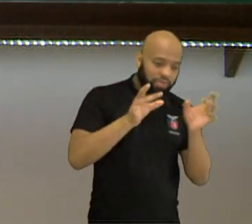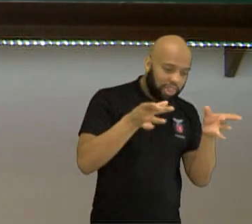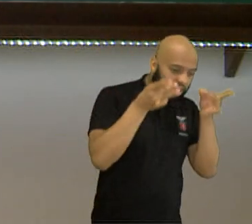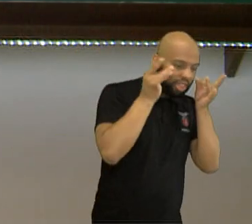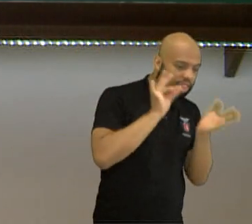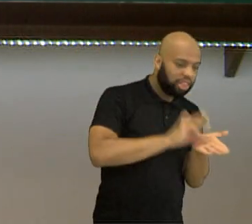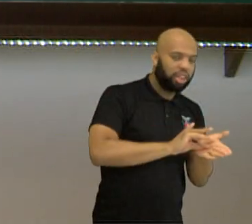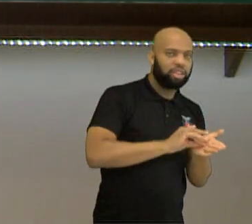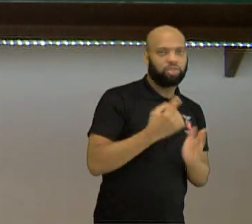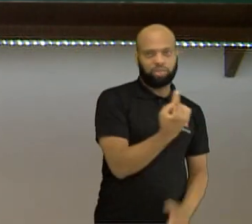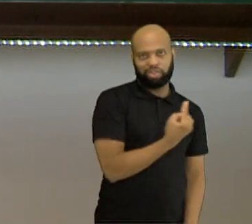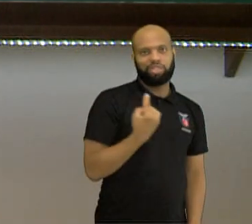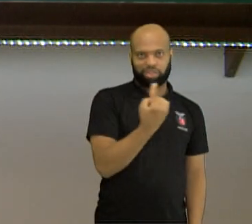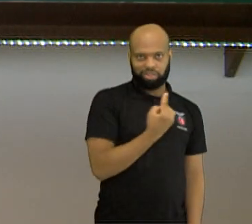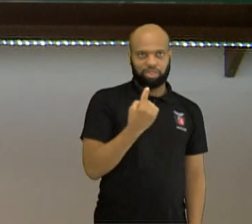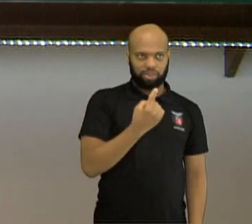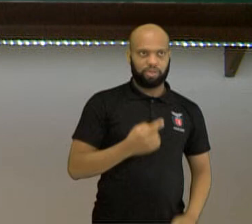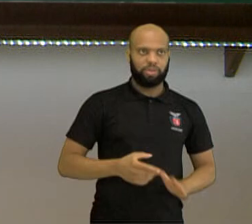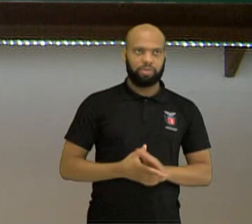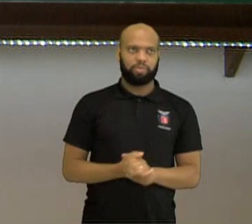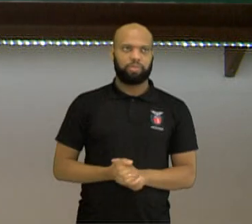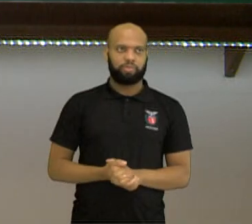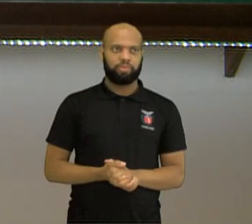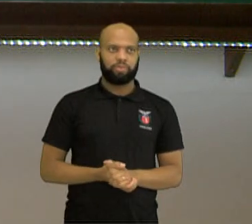da solidão.